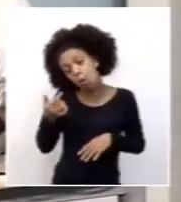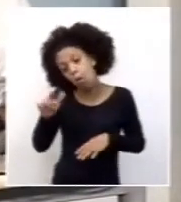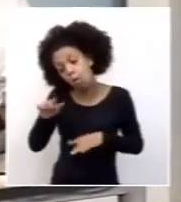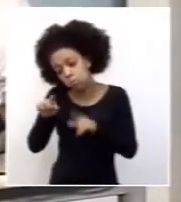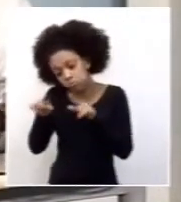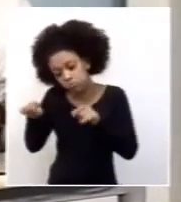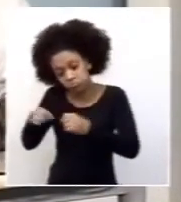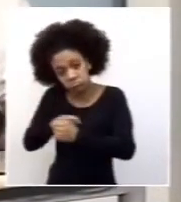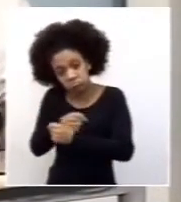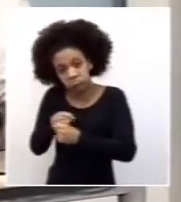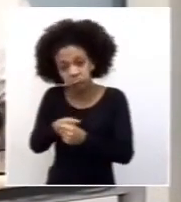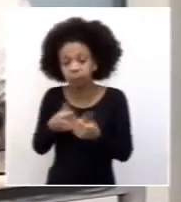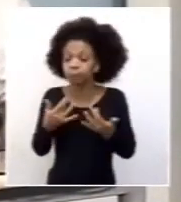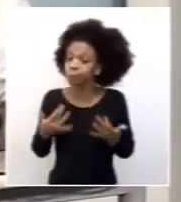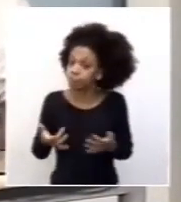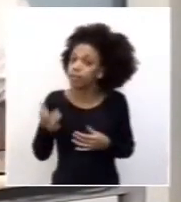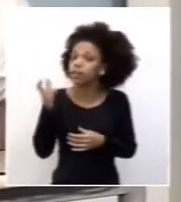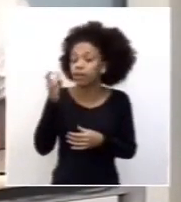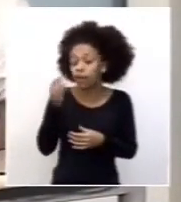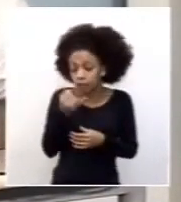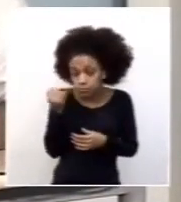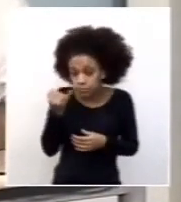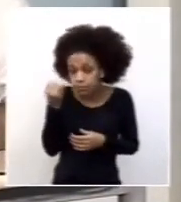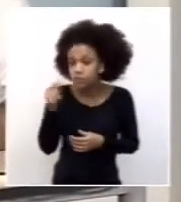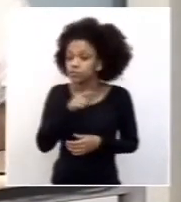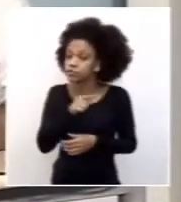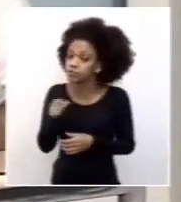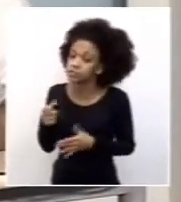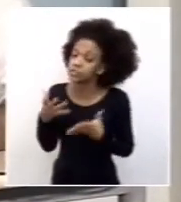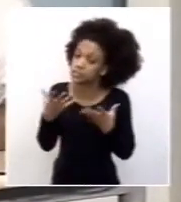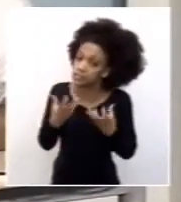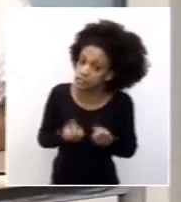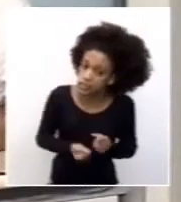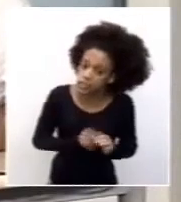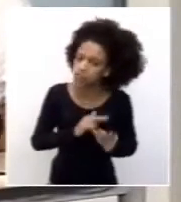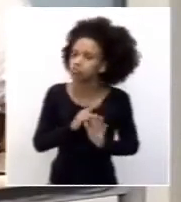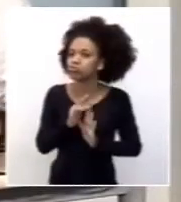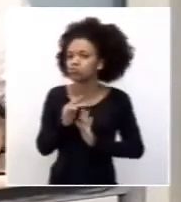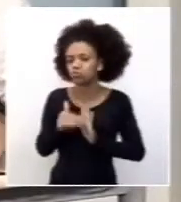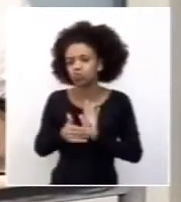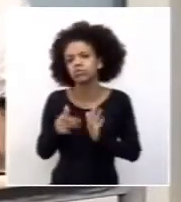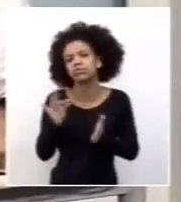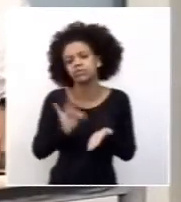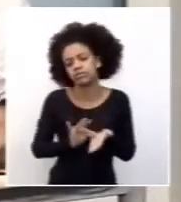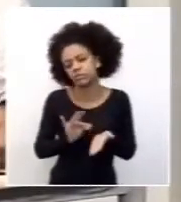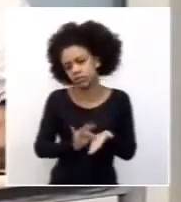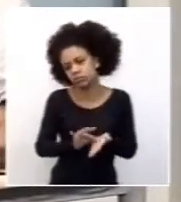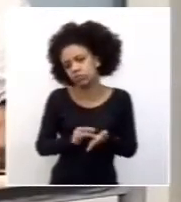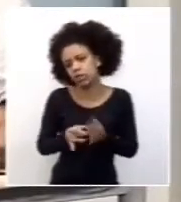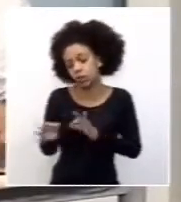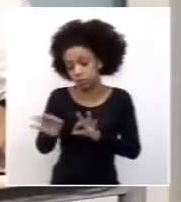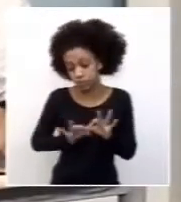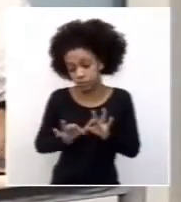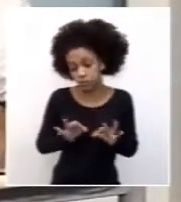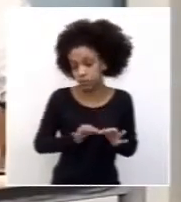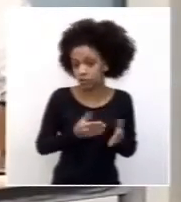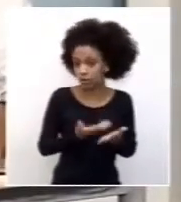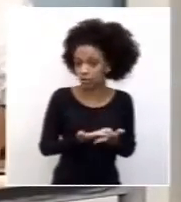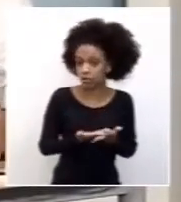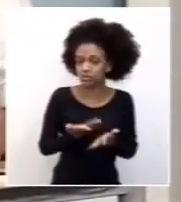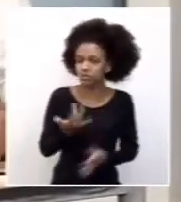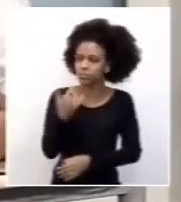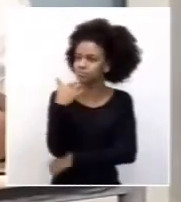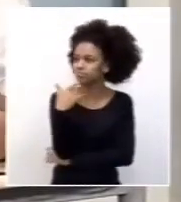você considere todos esses fatores na hora de planejar a sua aula. Poxa